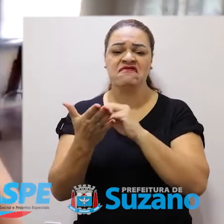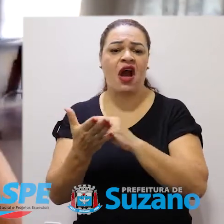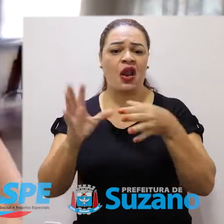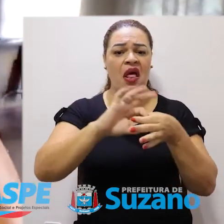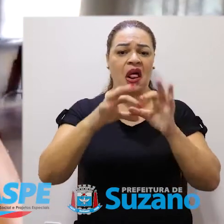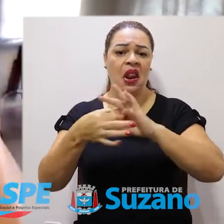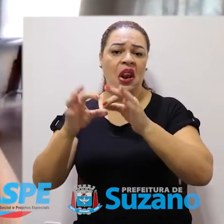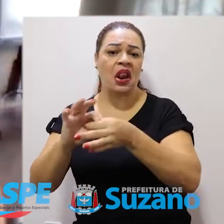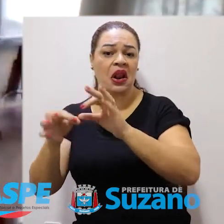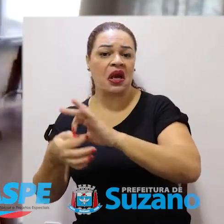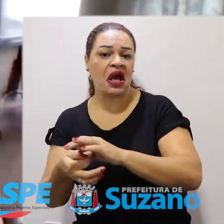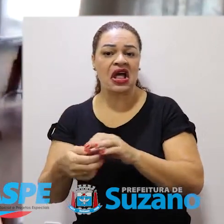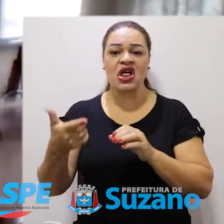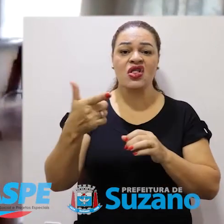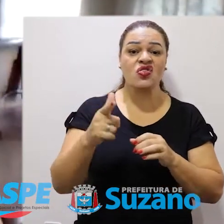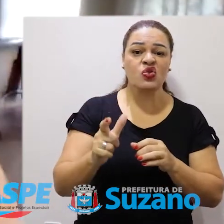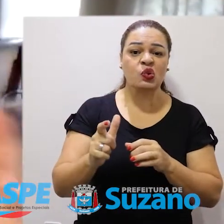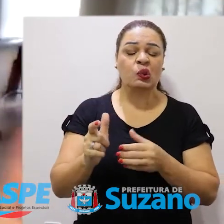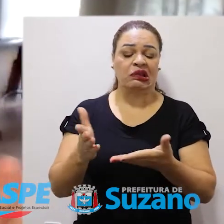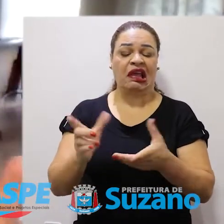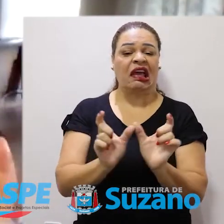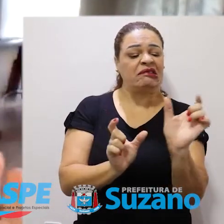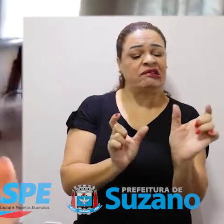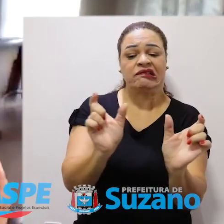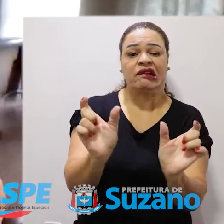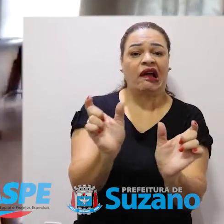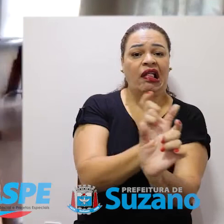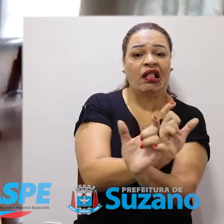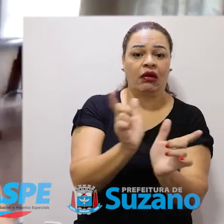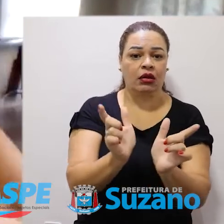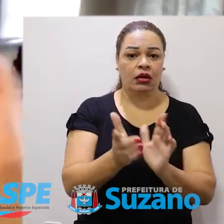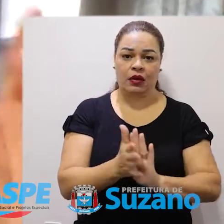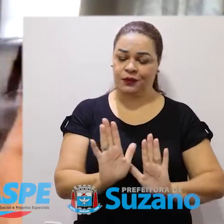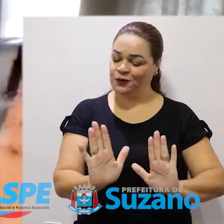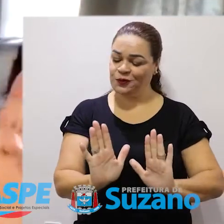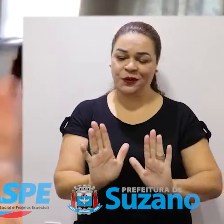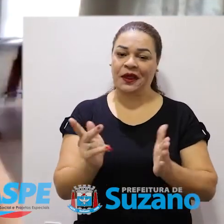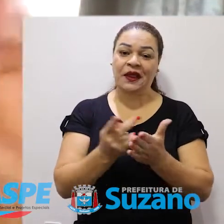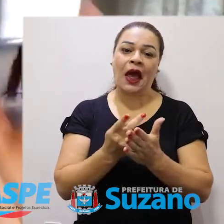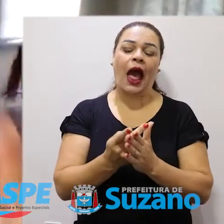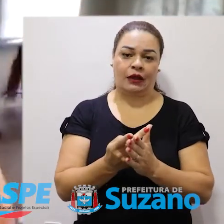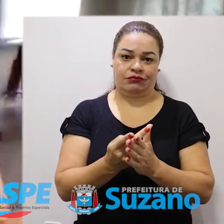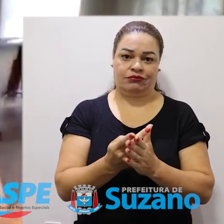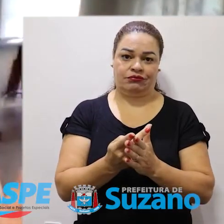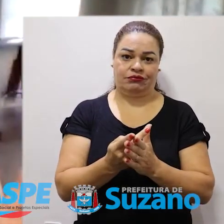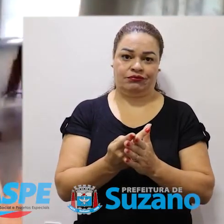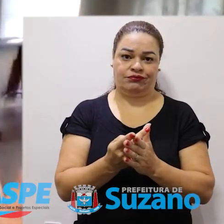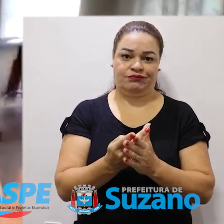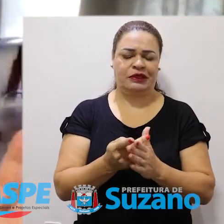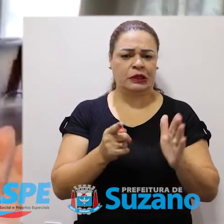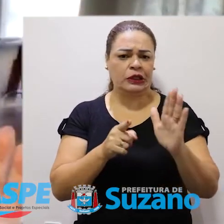conectivo, então a gente não usa preposição, a gente não usa essas questões, né? Não existe pronome